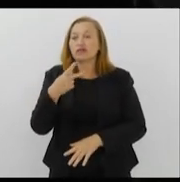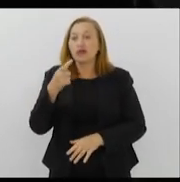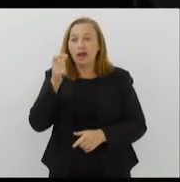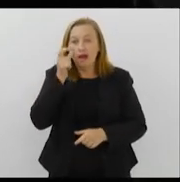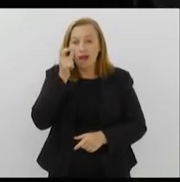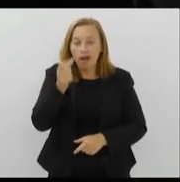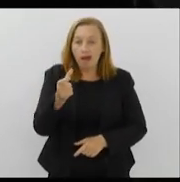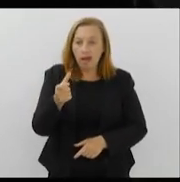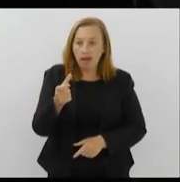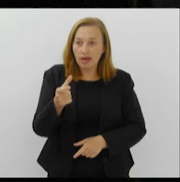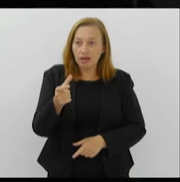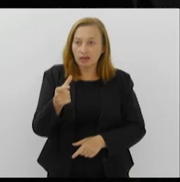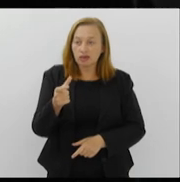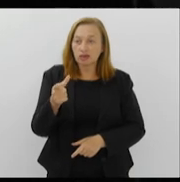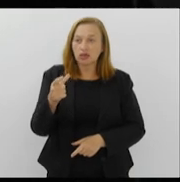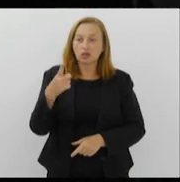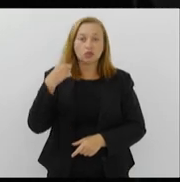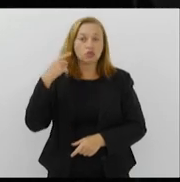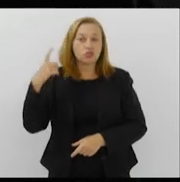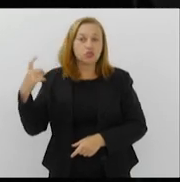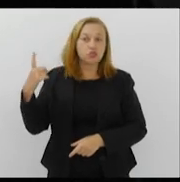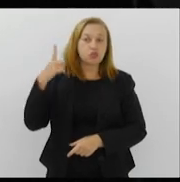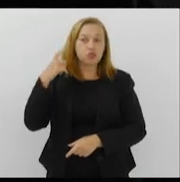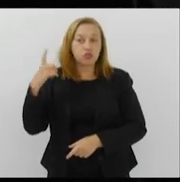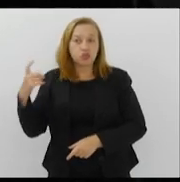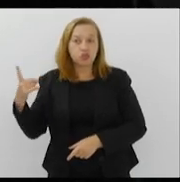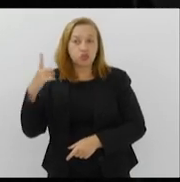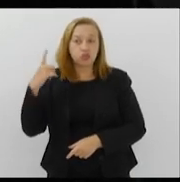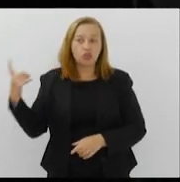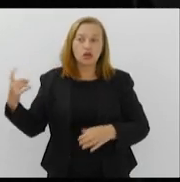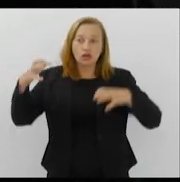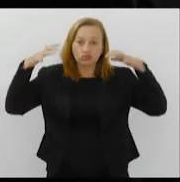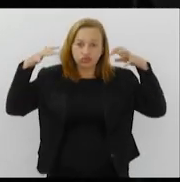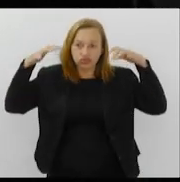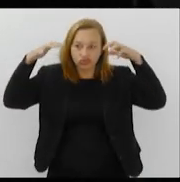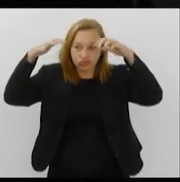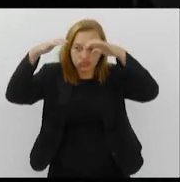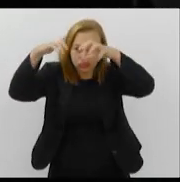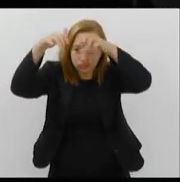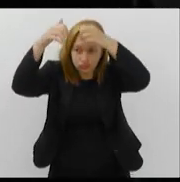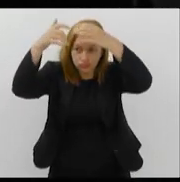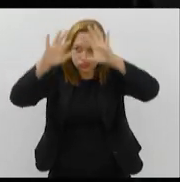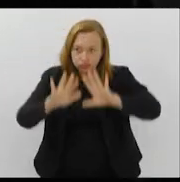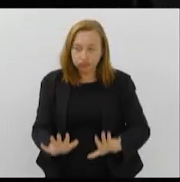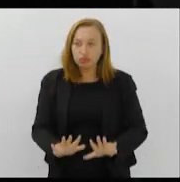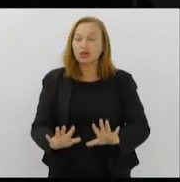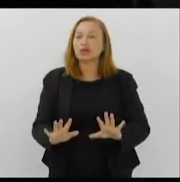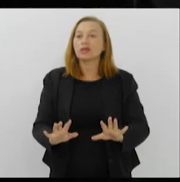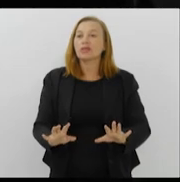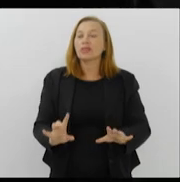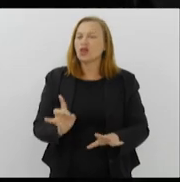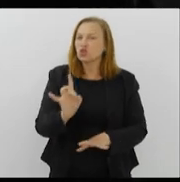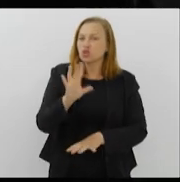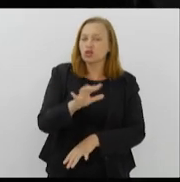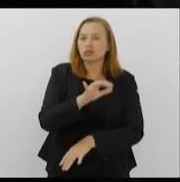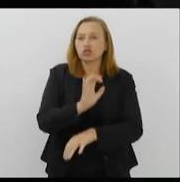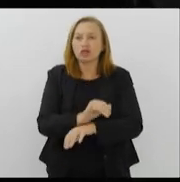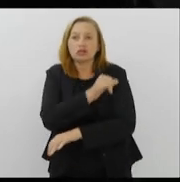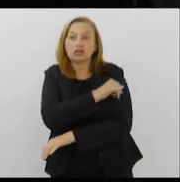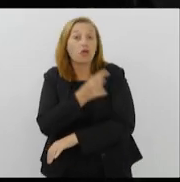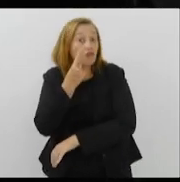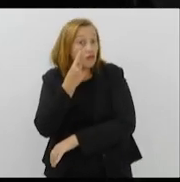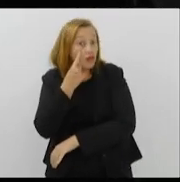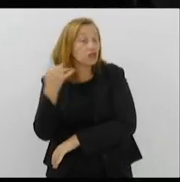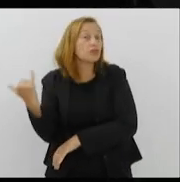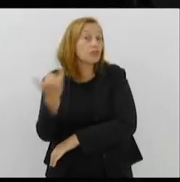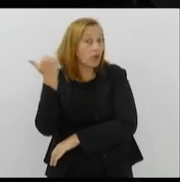alerta sonoro, né, a desastres naturais, não apenas no estado do Rio de Janeiro. Olha a importância